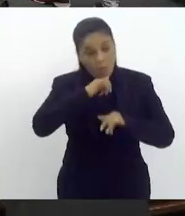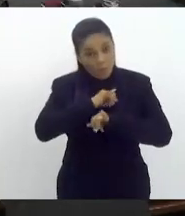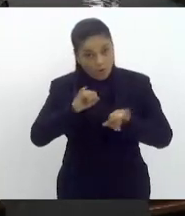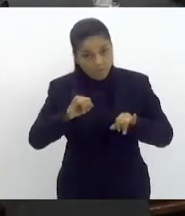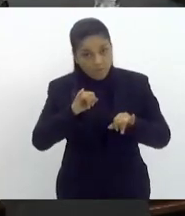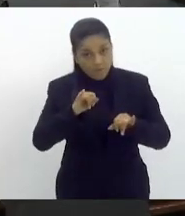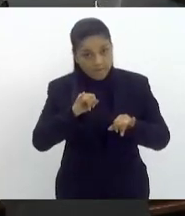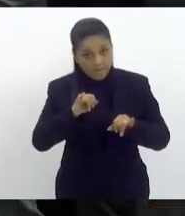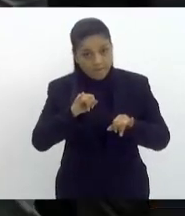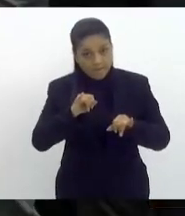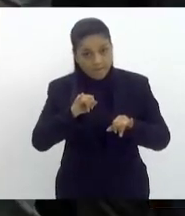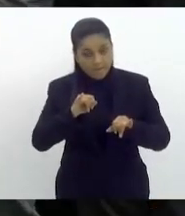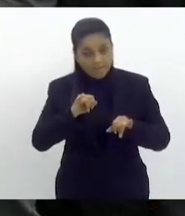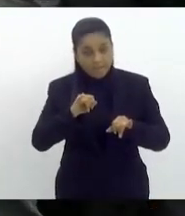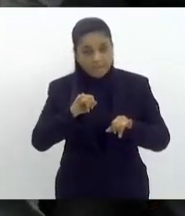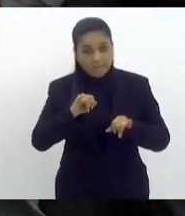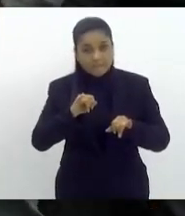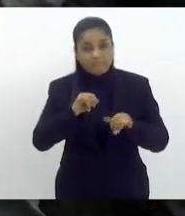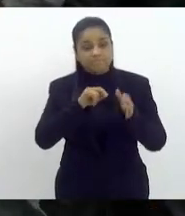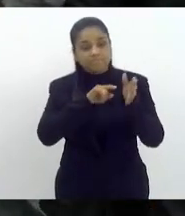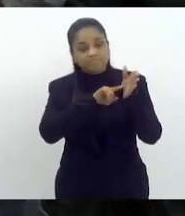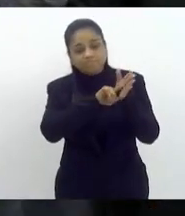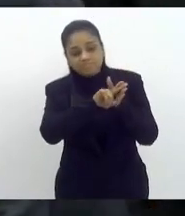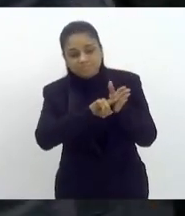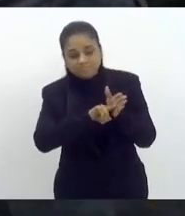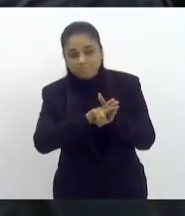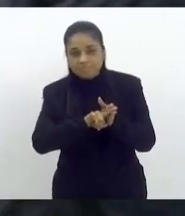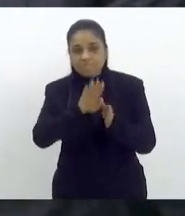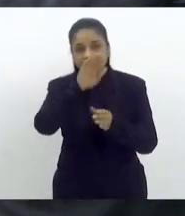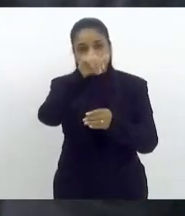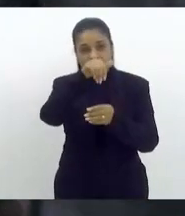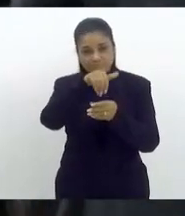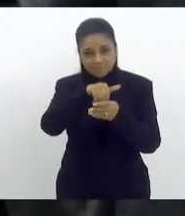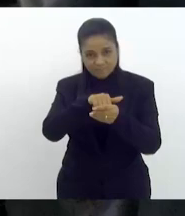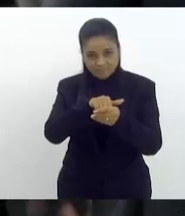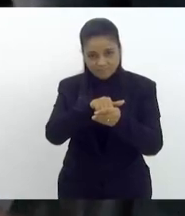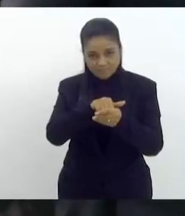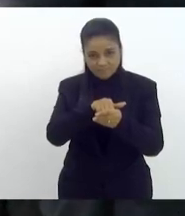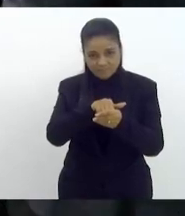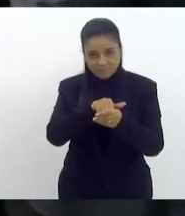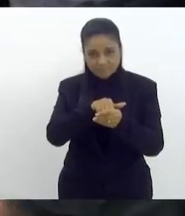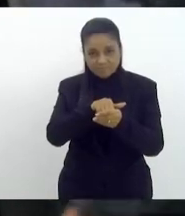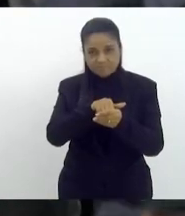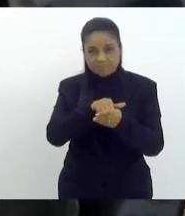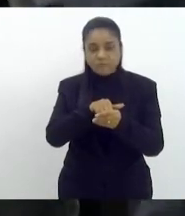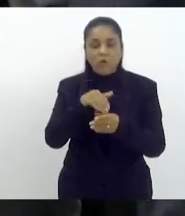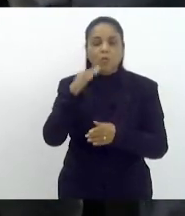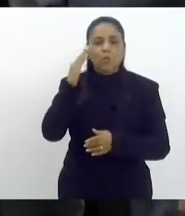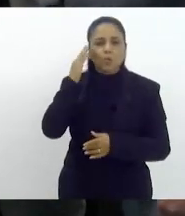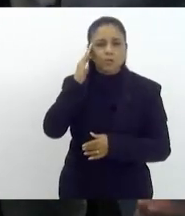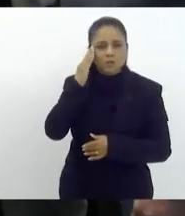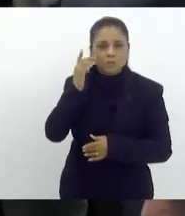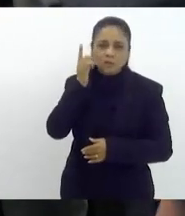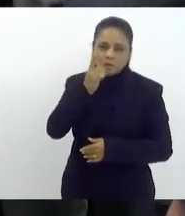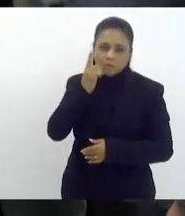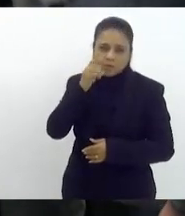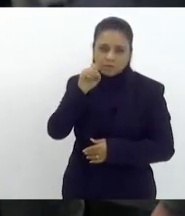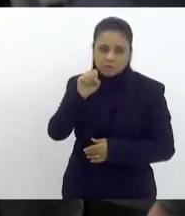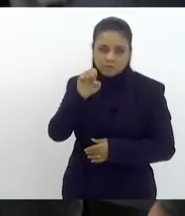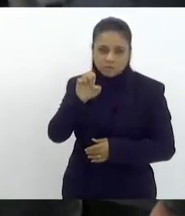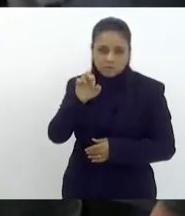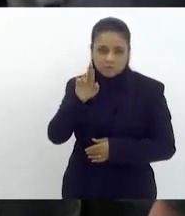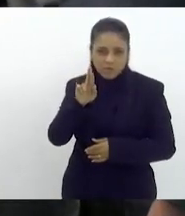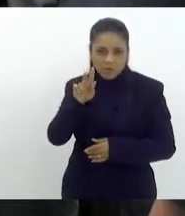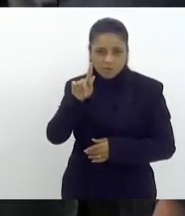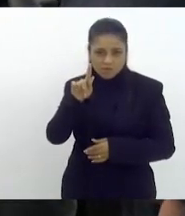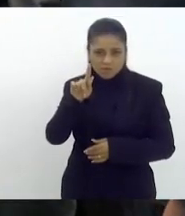vou dizer não o dispositivo chama-se verificação de votação mas de qualquer jeito o entendimento do deputado Ginho dá absolutamente